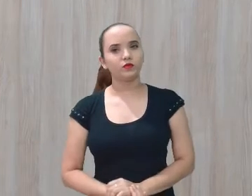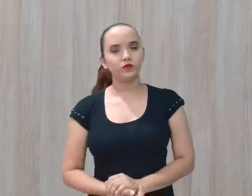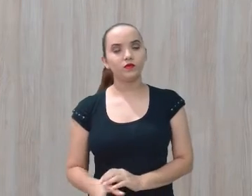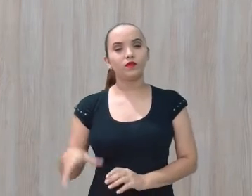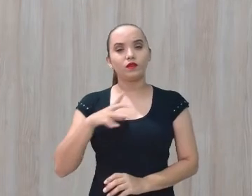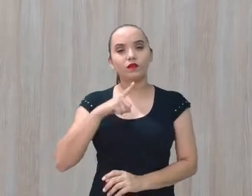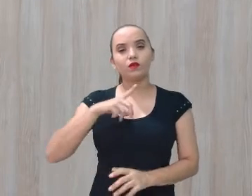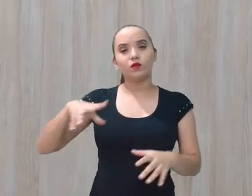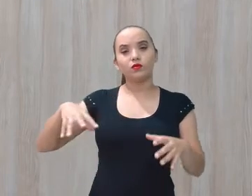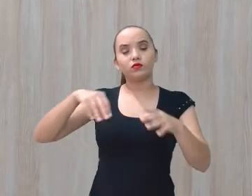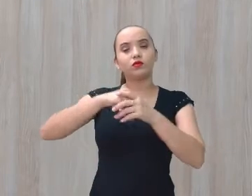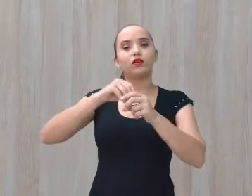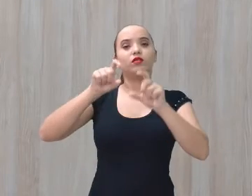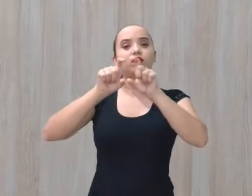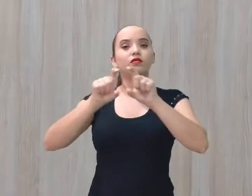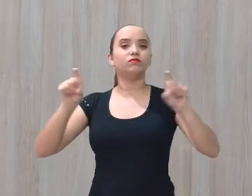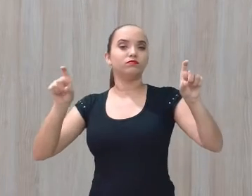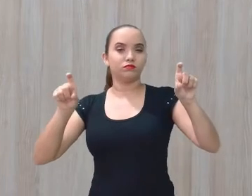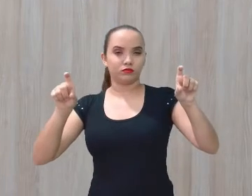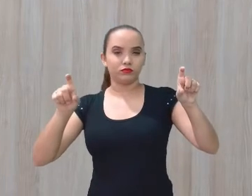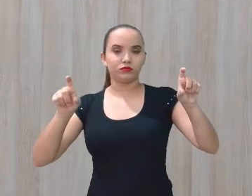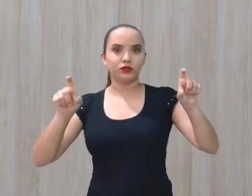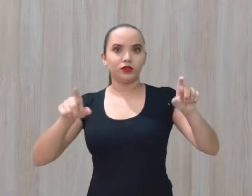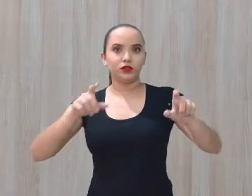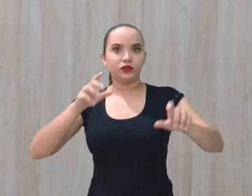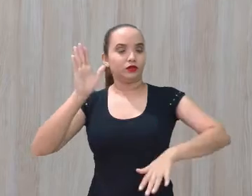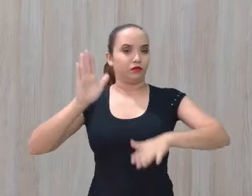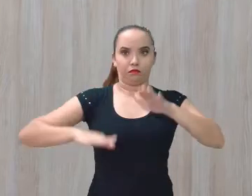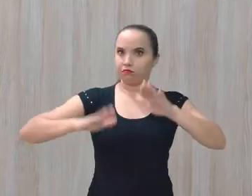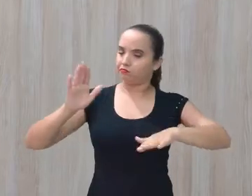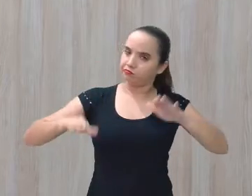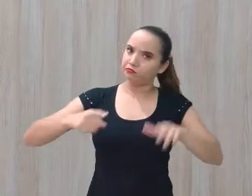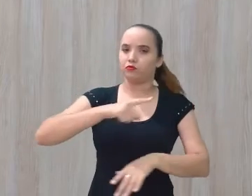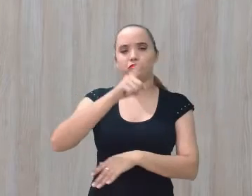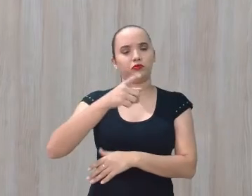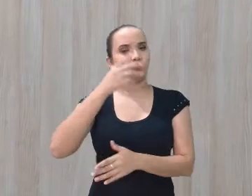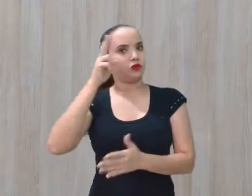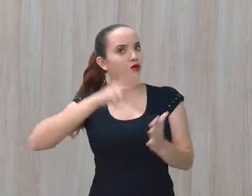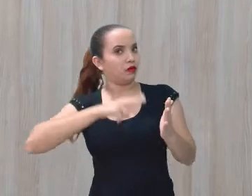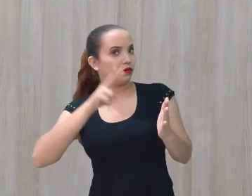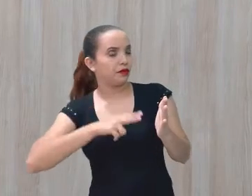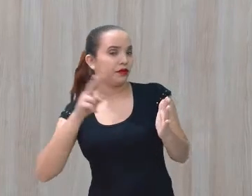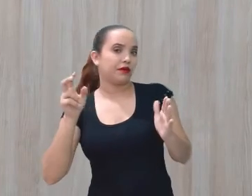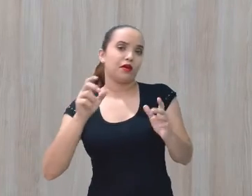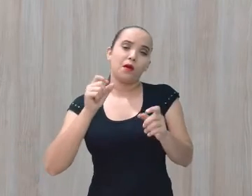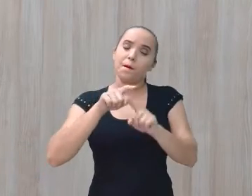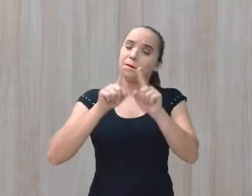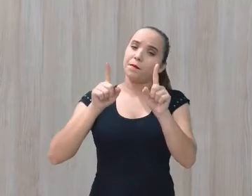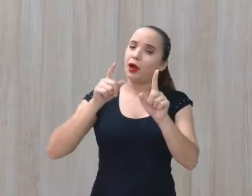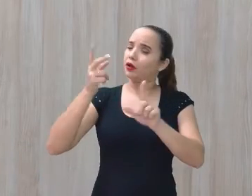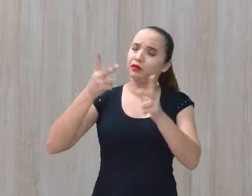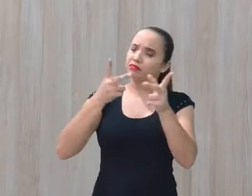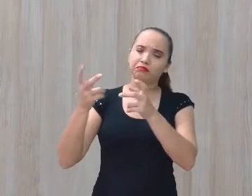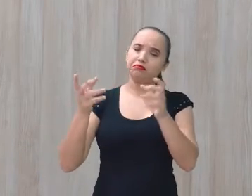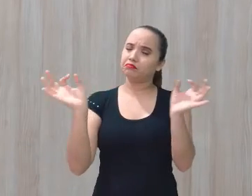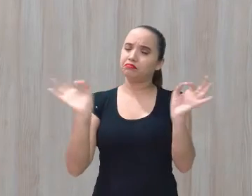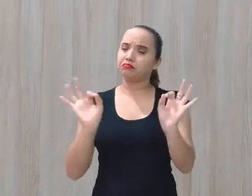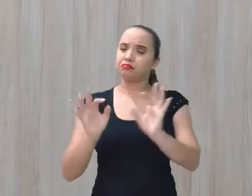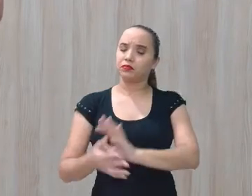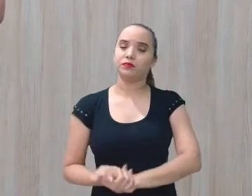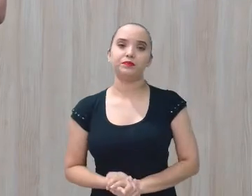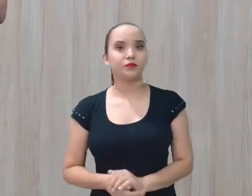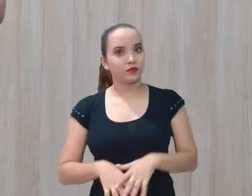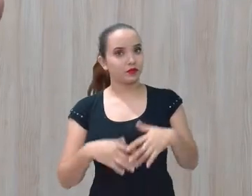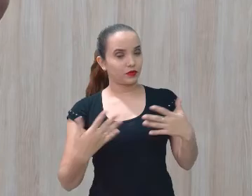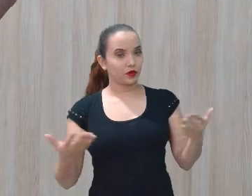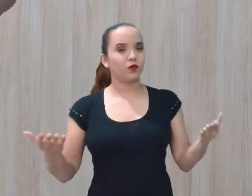estão inseridos na tirinha, que talvez vocês leiam as tirinhas e não percebam. E hoje